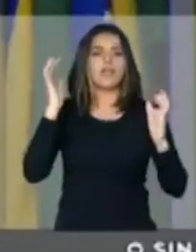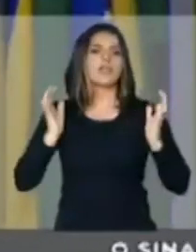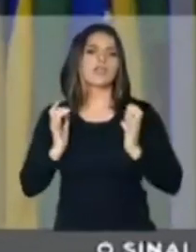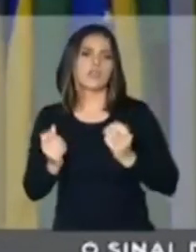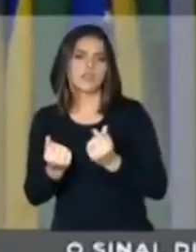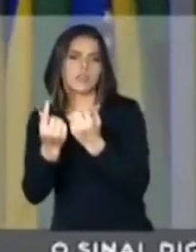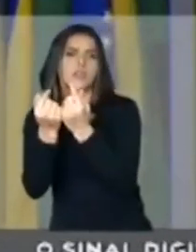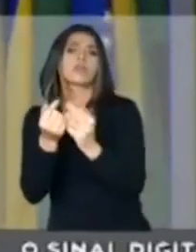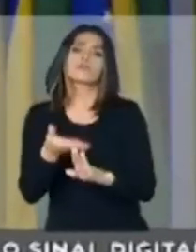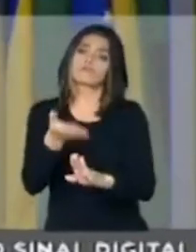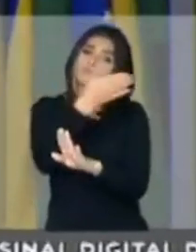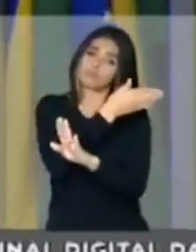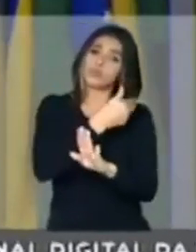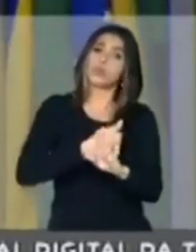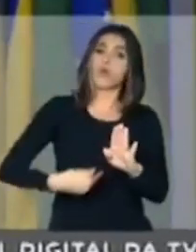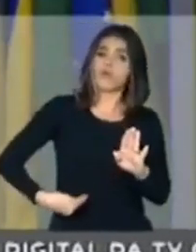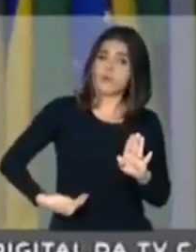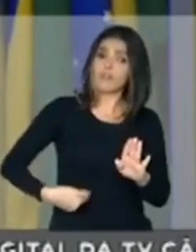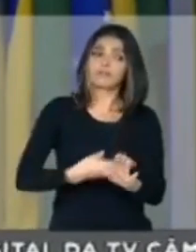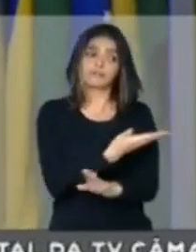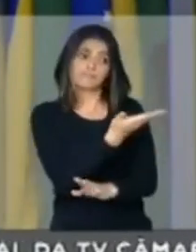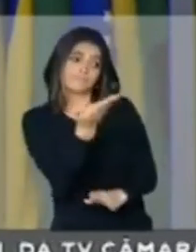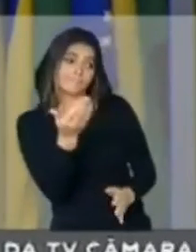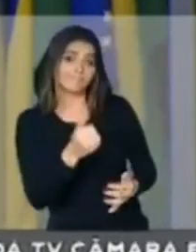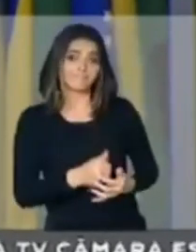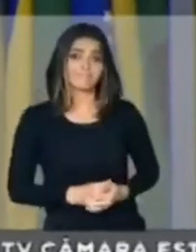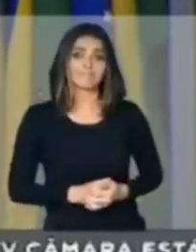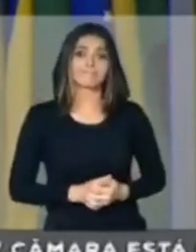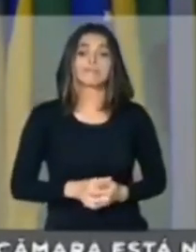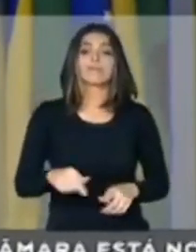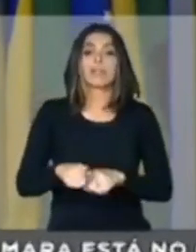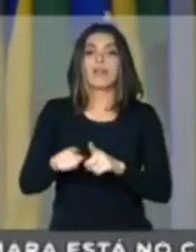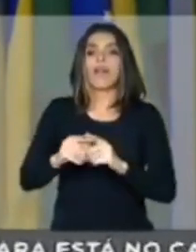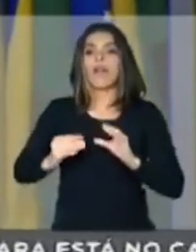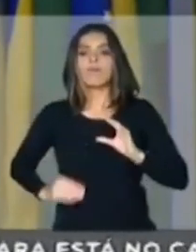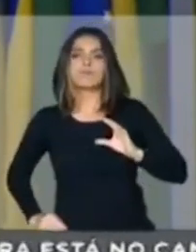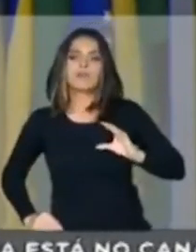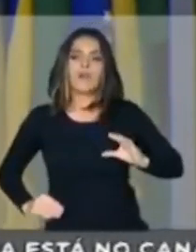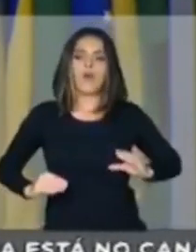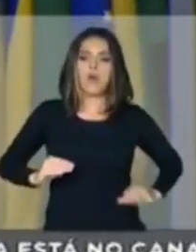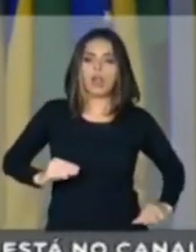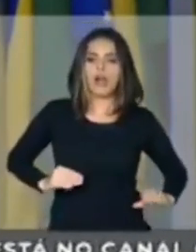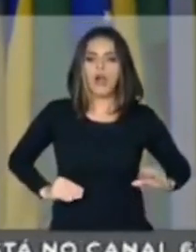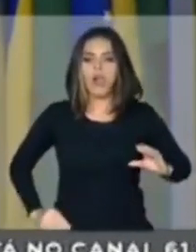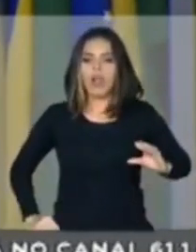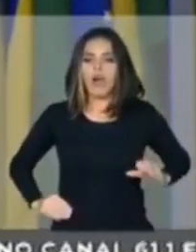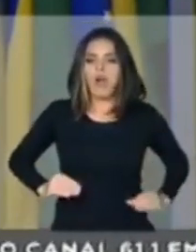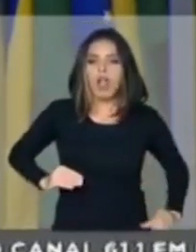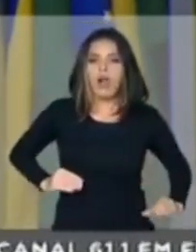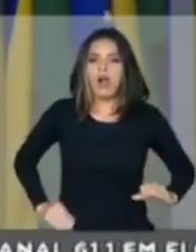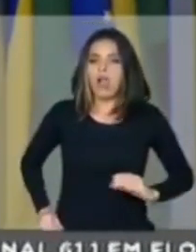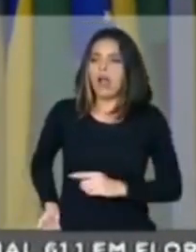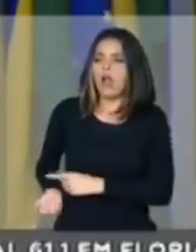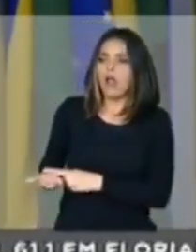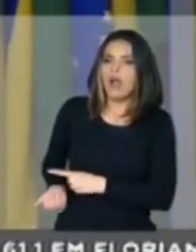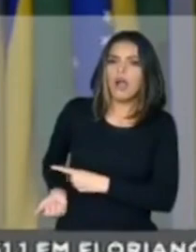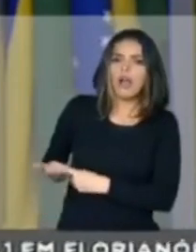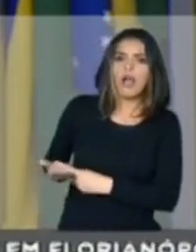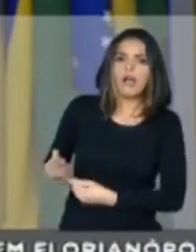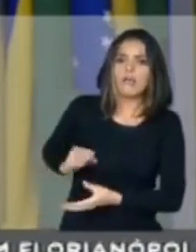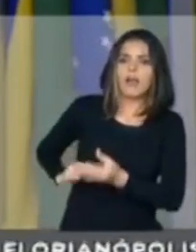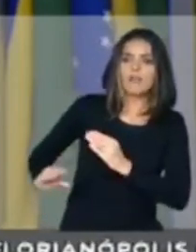esses governos. Propina utilizada, desviada para comprar o parlamento, para tratorar o parlamento,